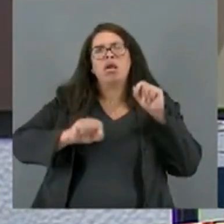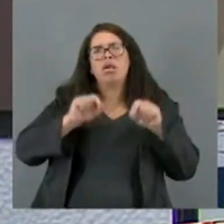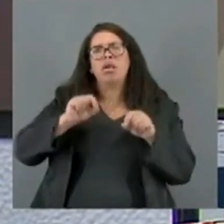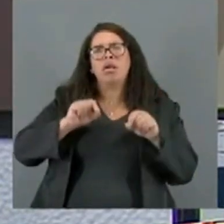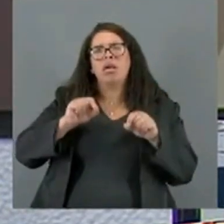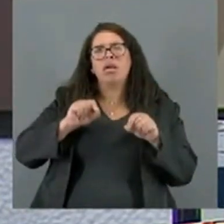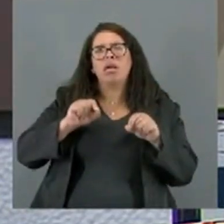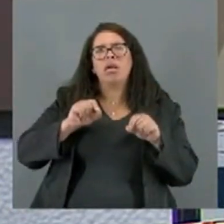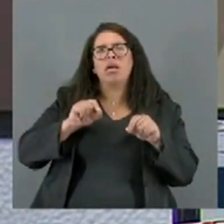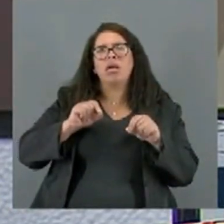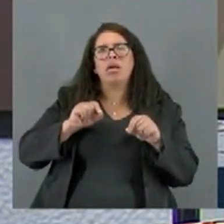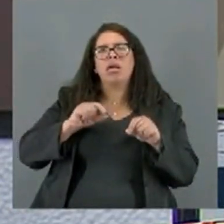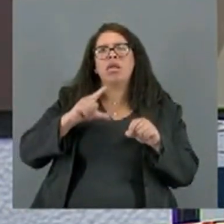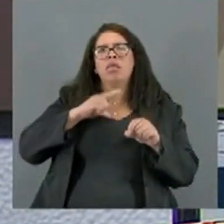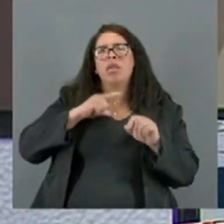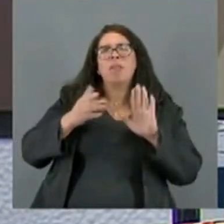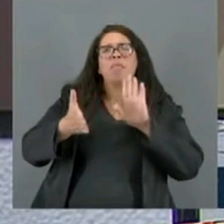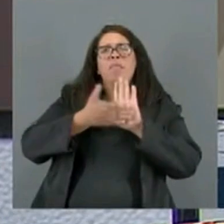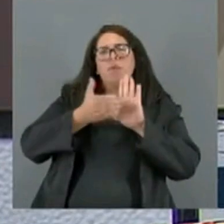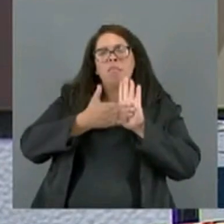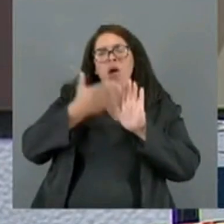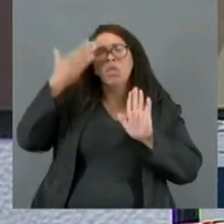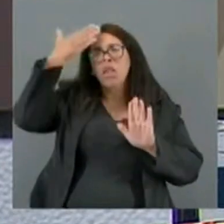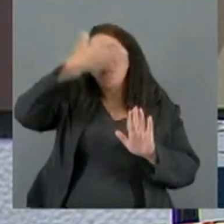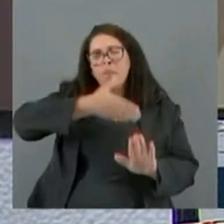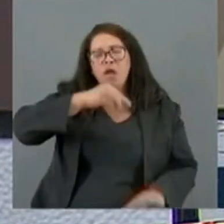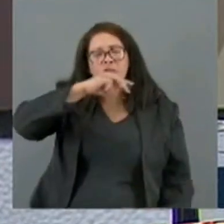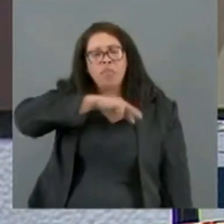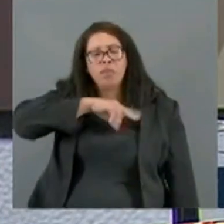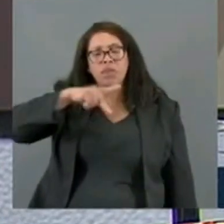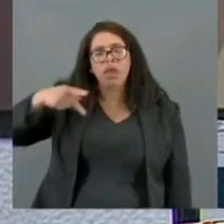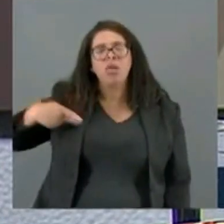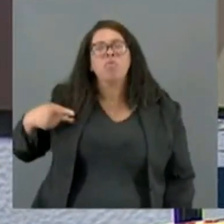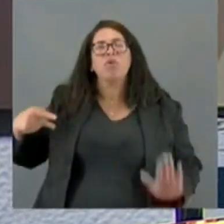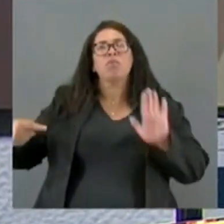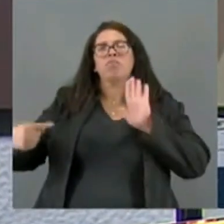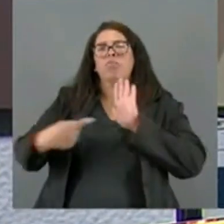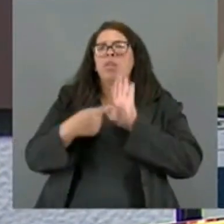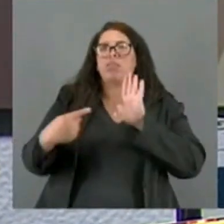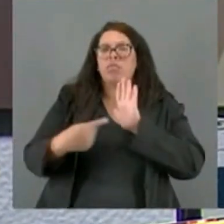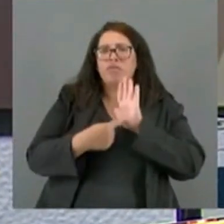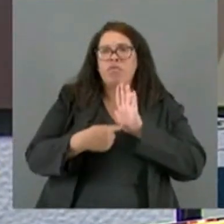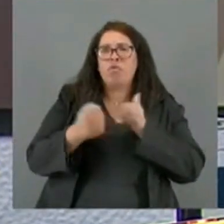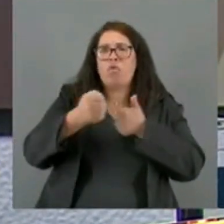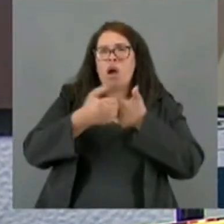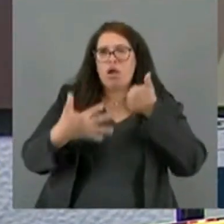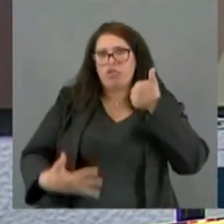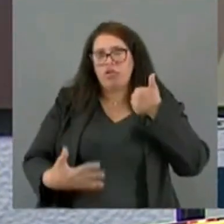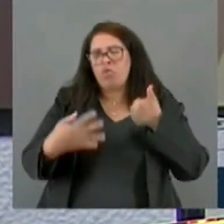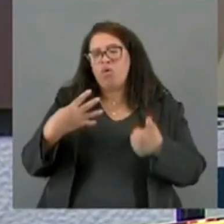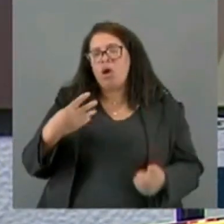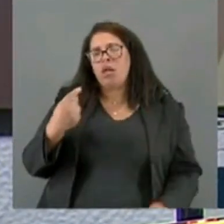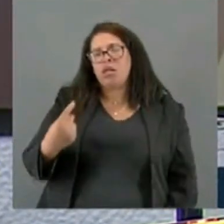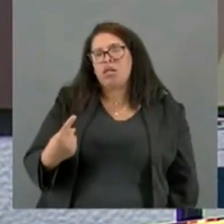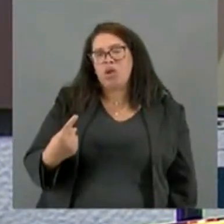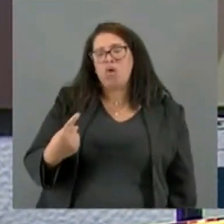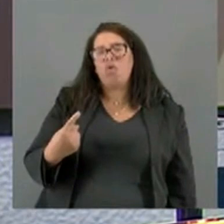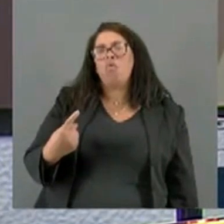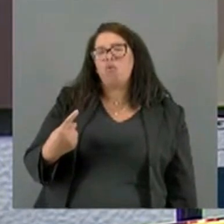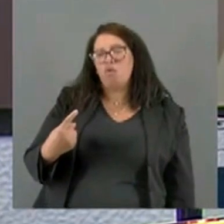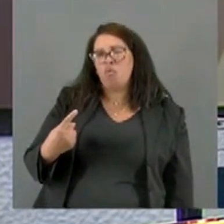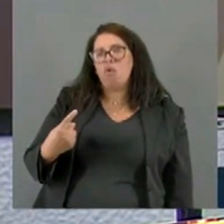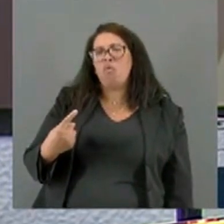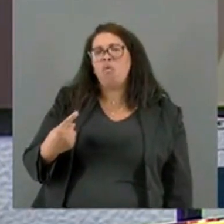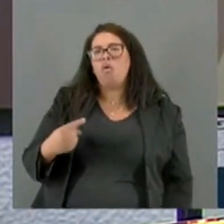veemente indícios de autoria que possa o Ministério Público oferecer denúncias. O artigo 41 do Código de Processo Penal é bem